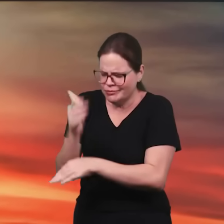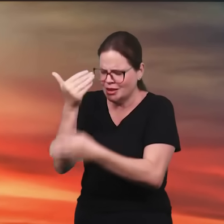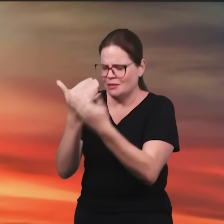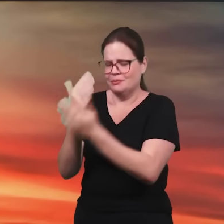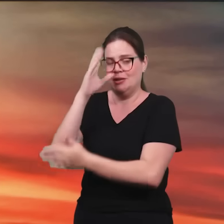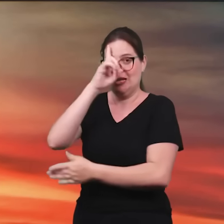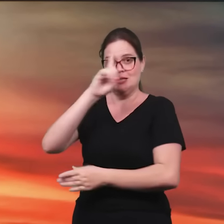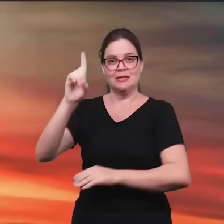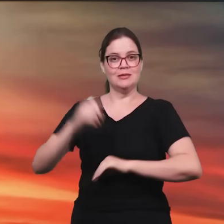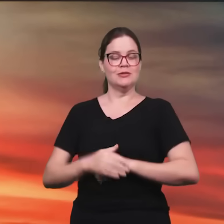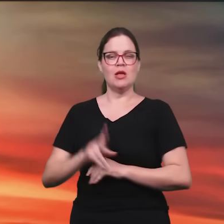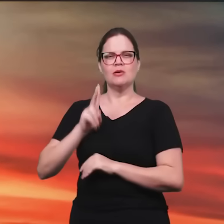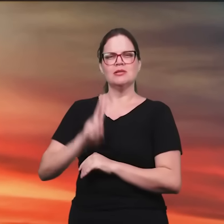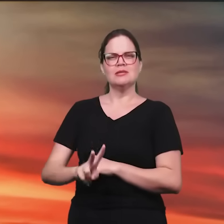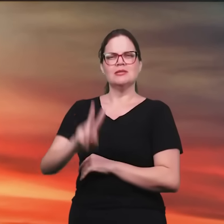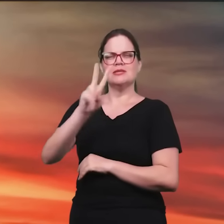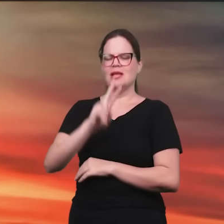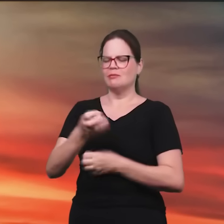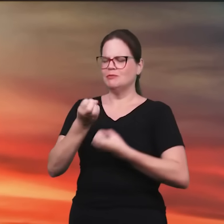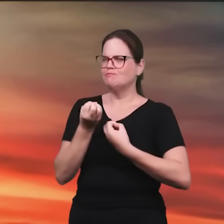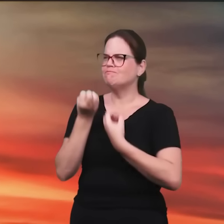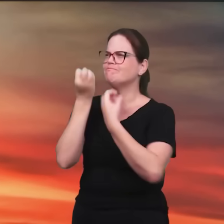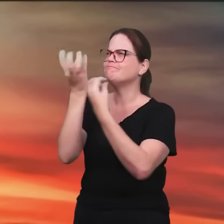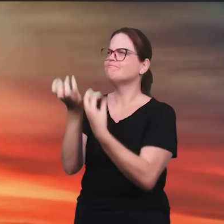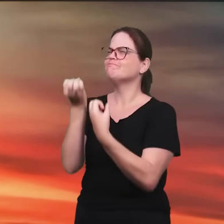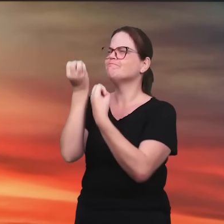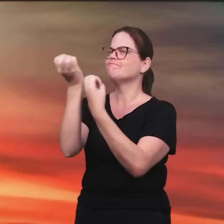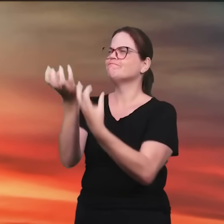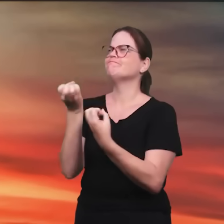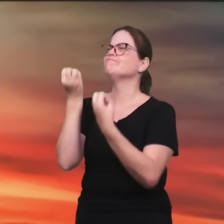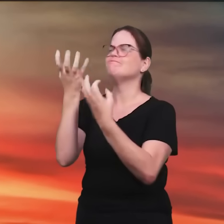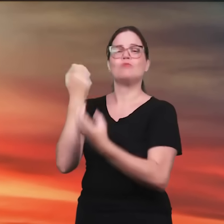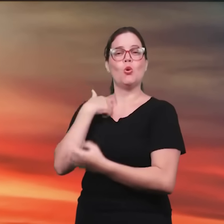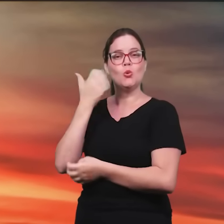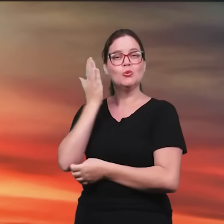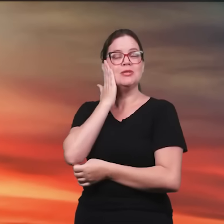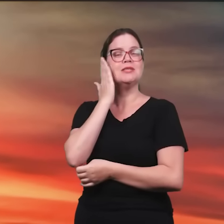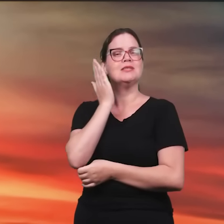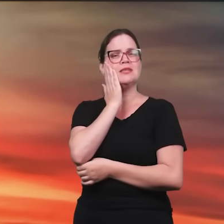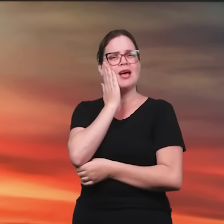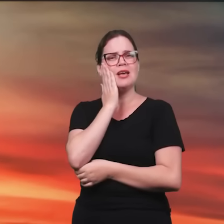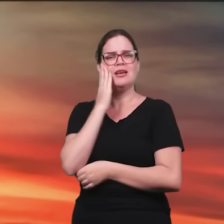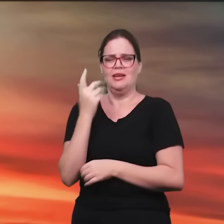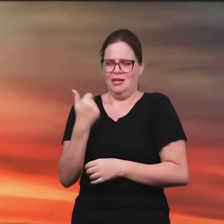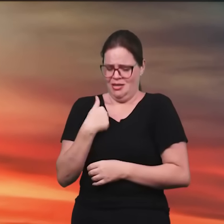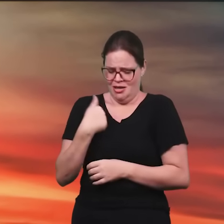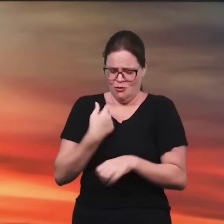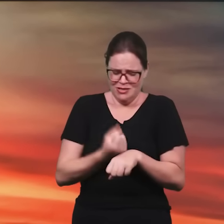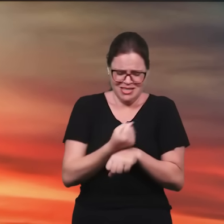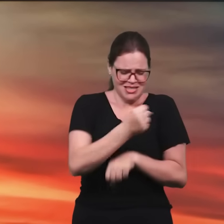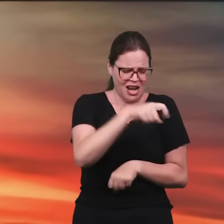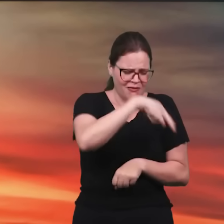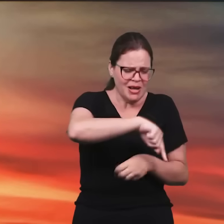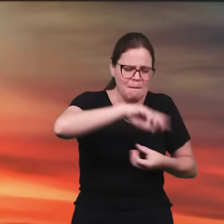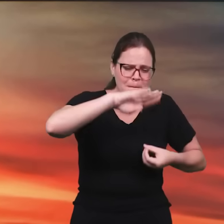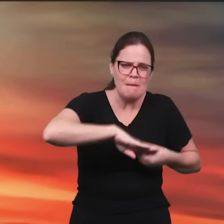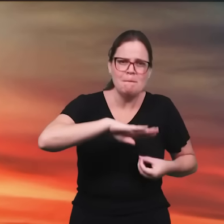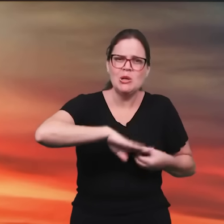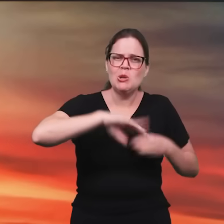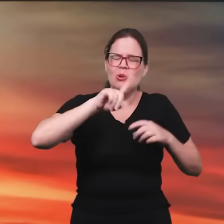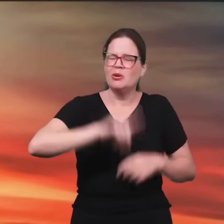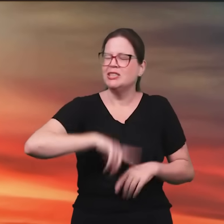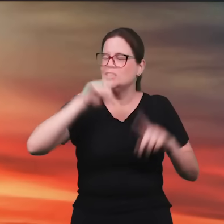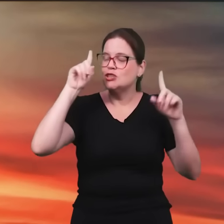de Deus, colocando a sua petição diante do Senhor. Ele sabe que ele está ali cativo em um país